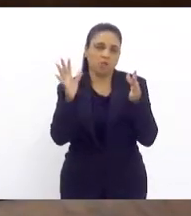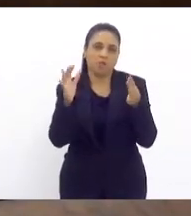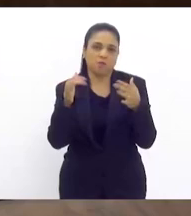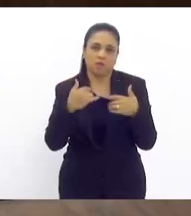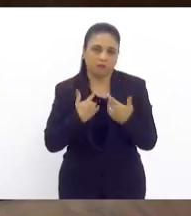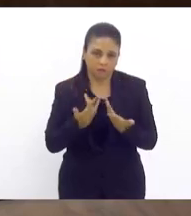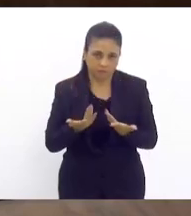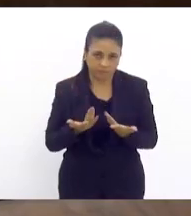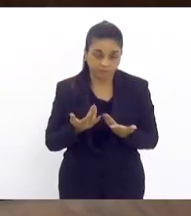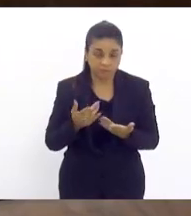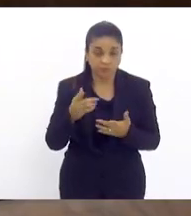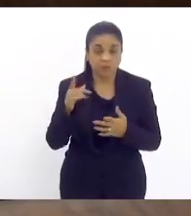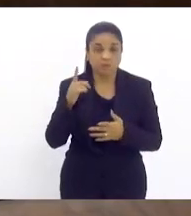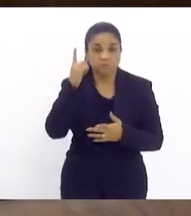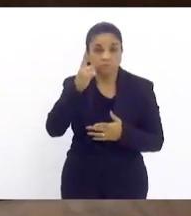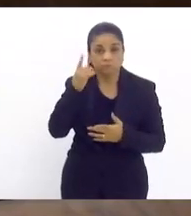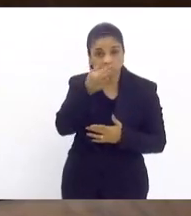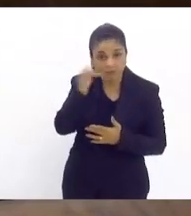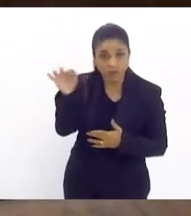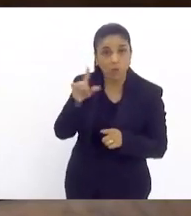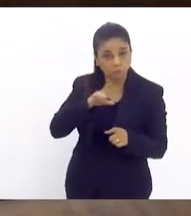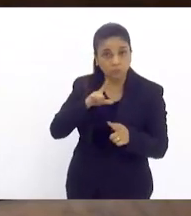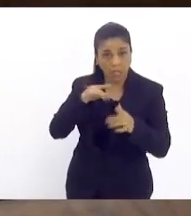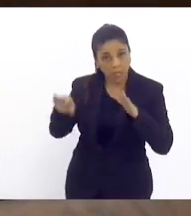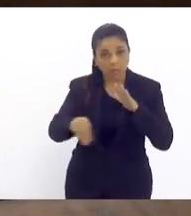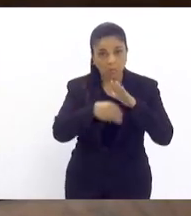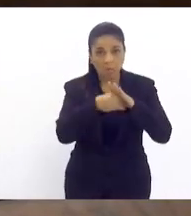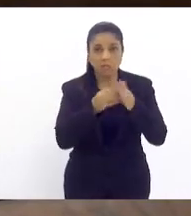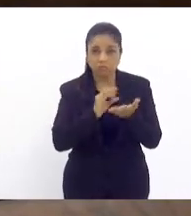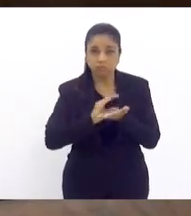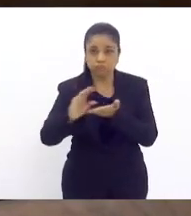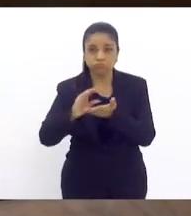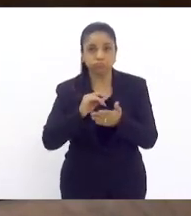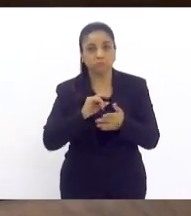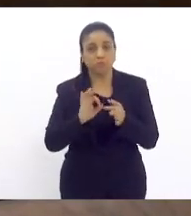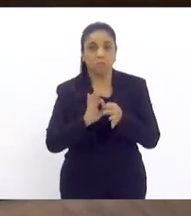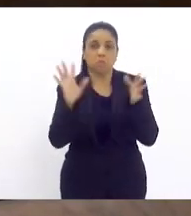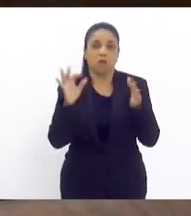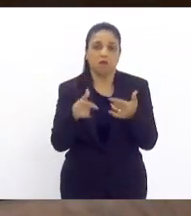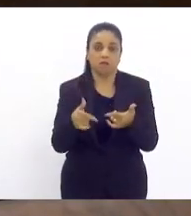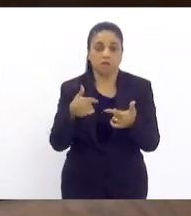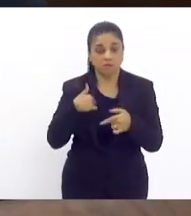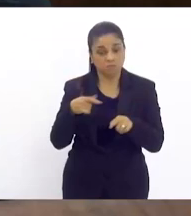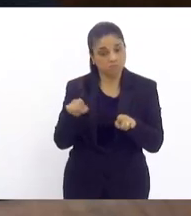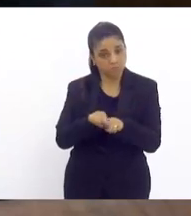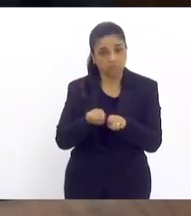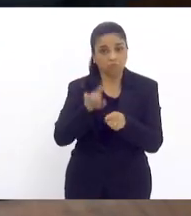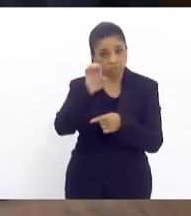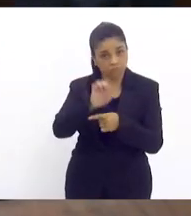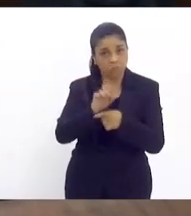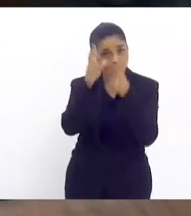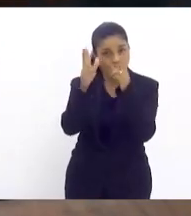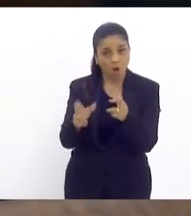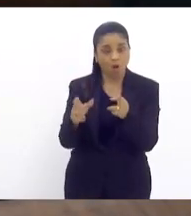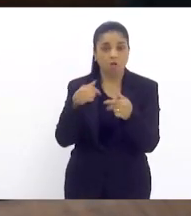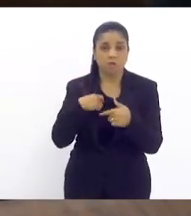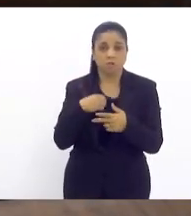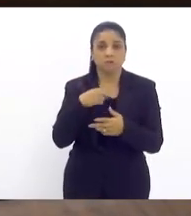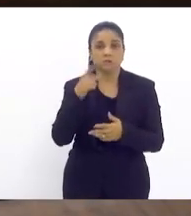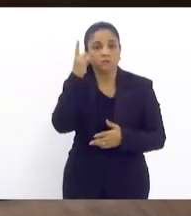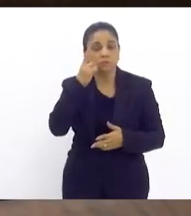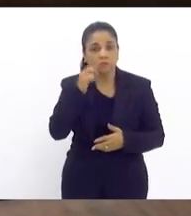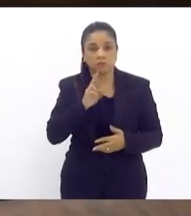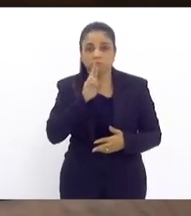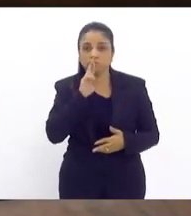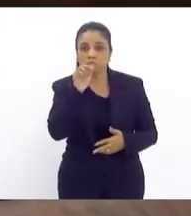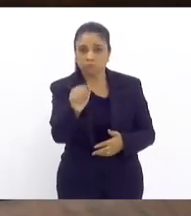Federais tem as emendas impositivos e nós temos que ter nós temos que ter até porque Deputado Rodrigo Amorim eu